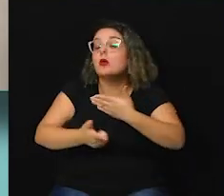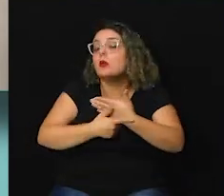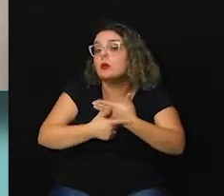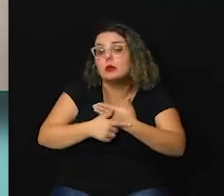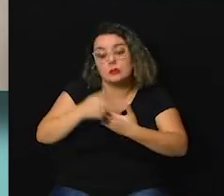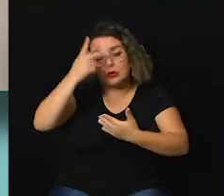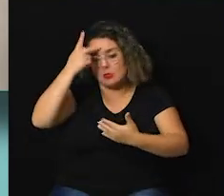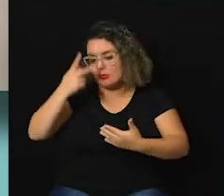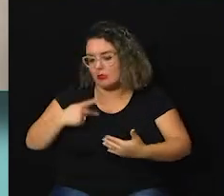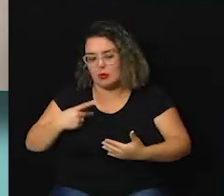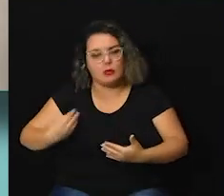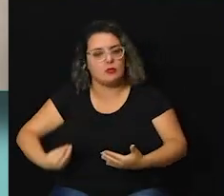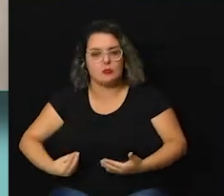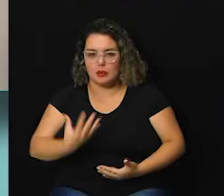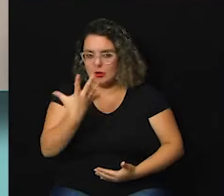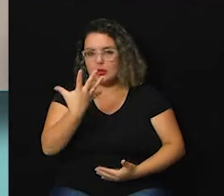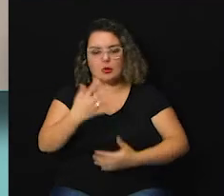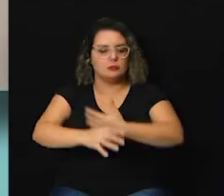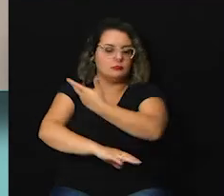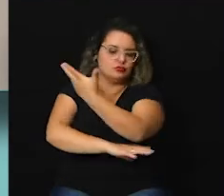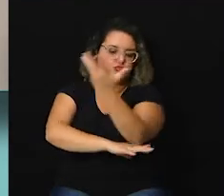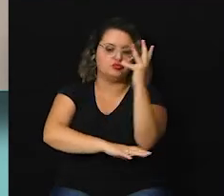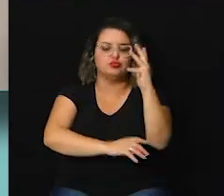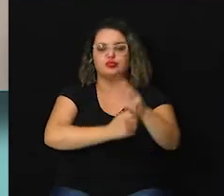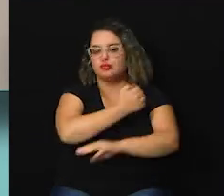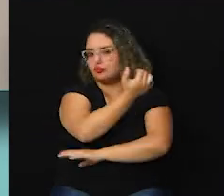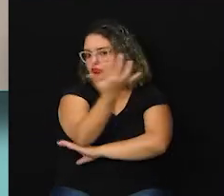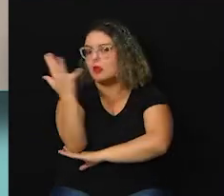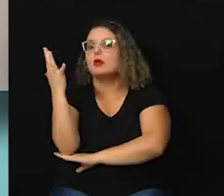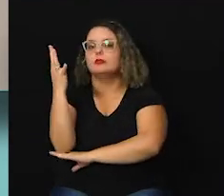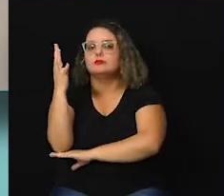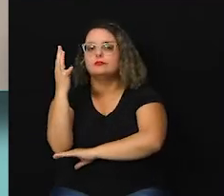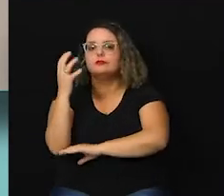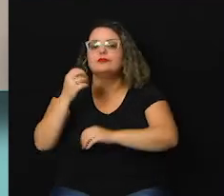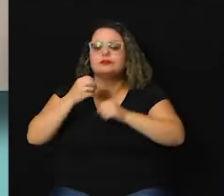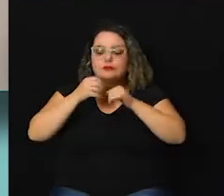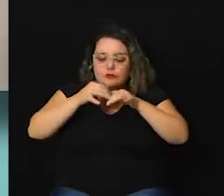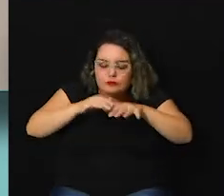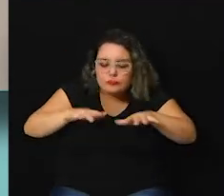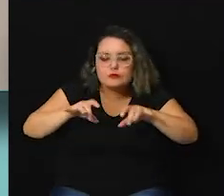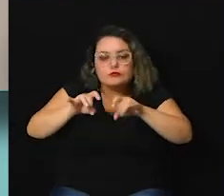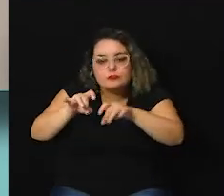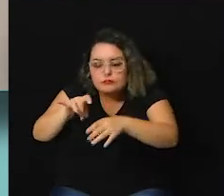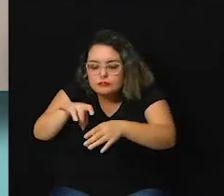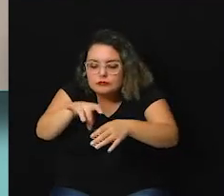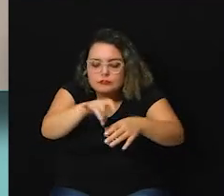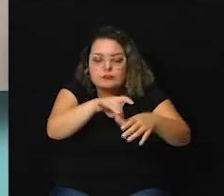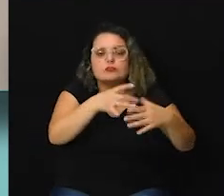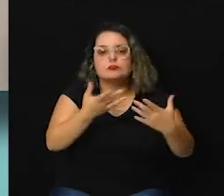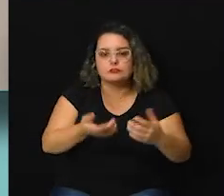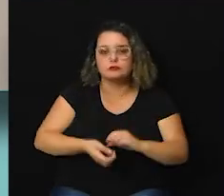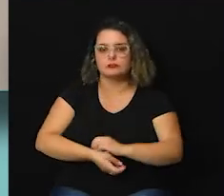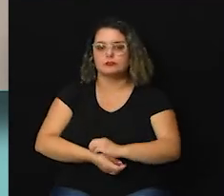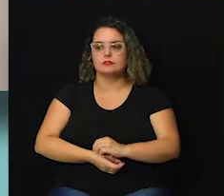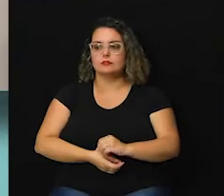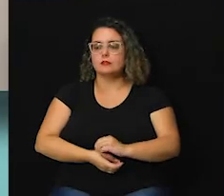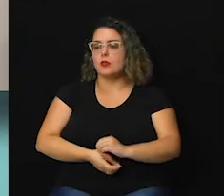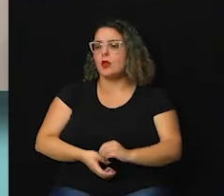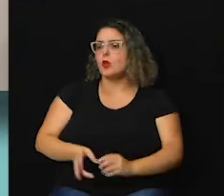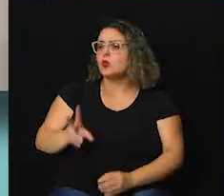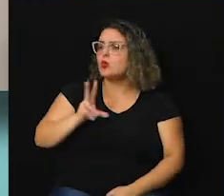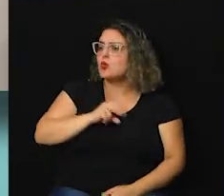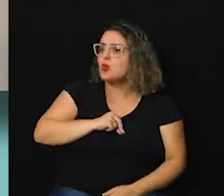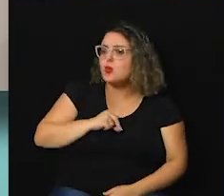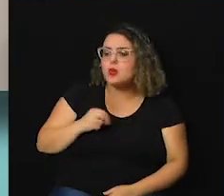própria existência da floresta, da mata, ao estar disseminando e dispersando essas sementes na natureza. Nossa,